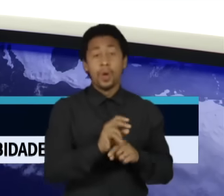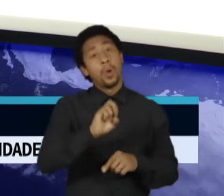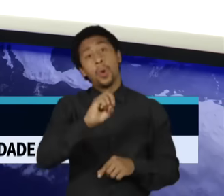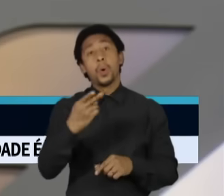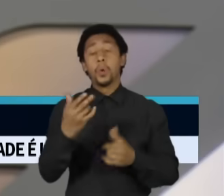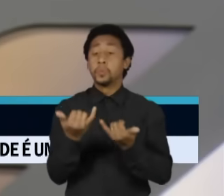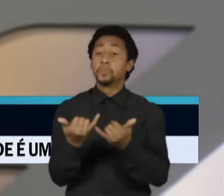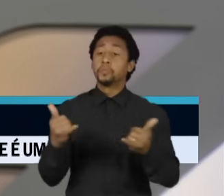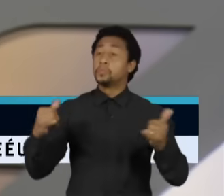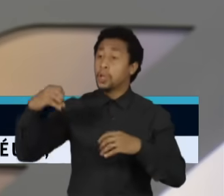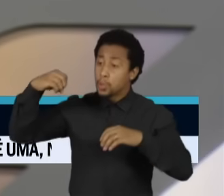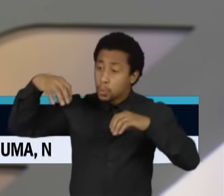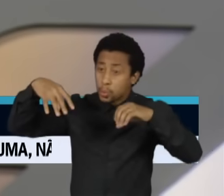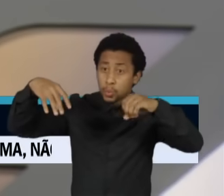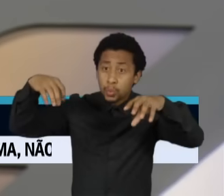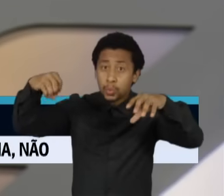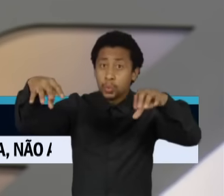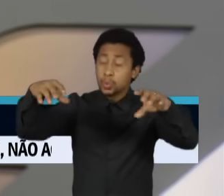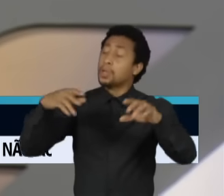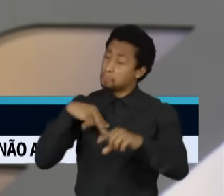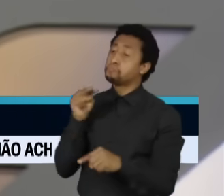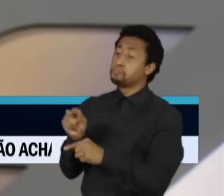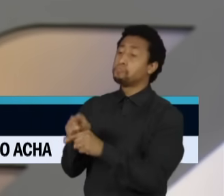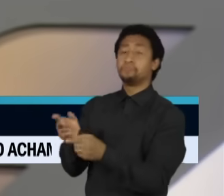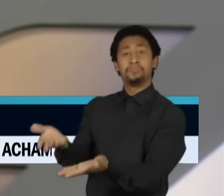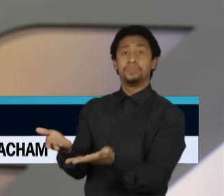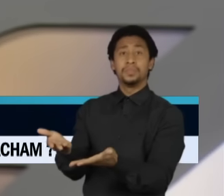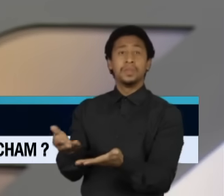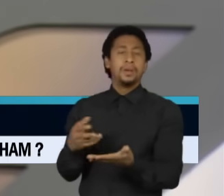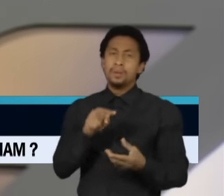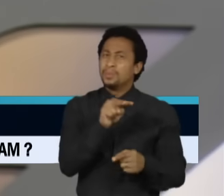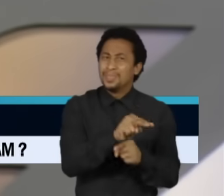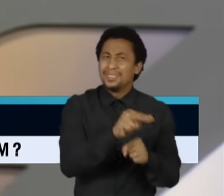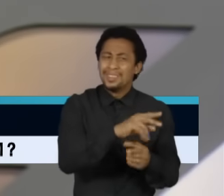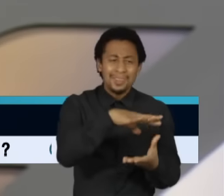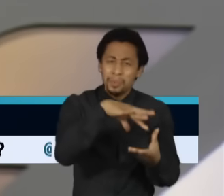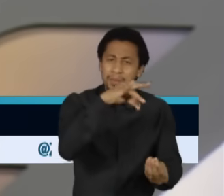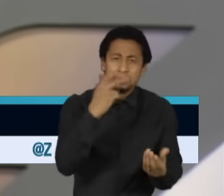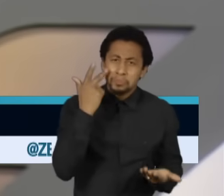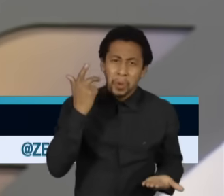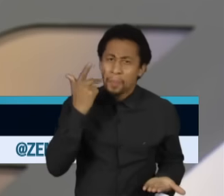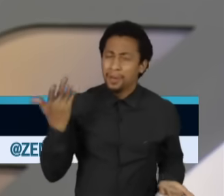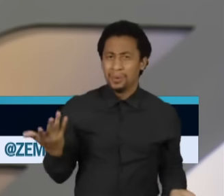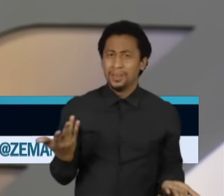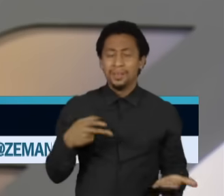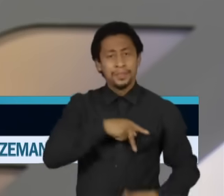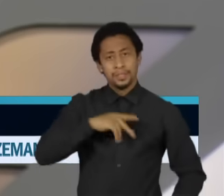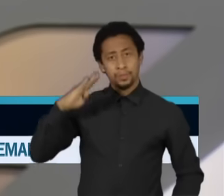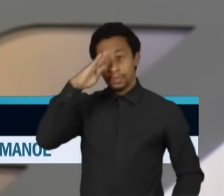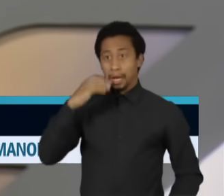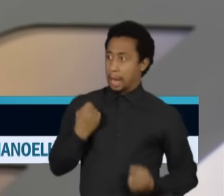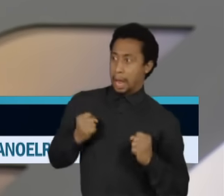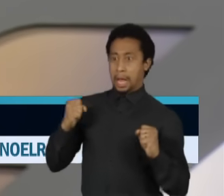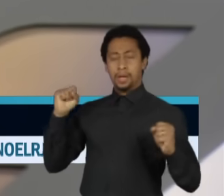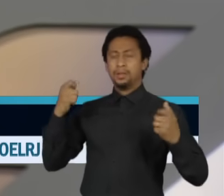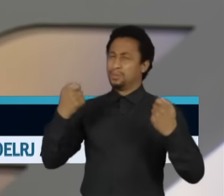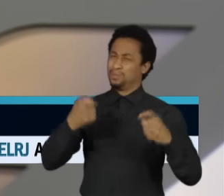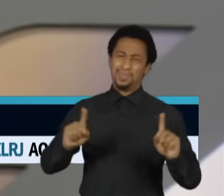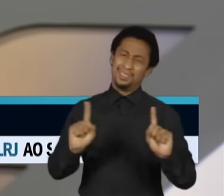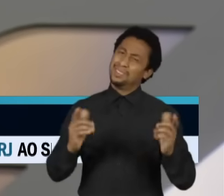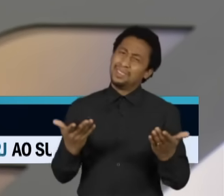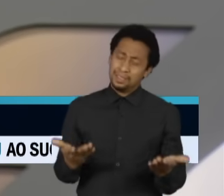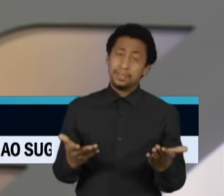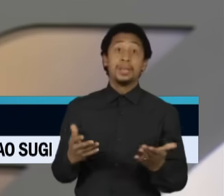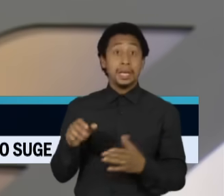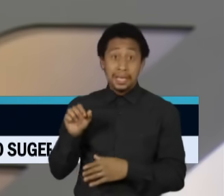democrático. Eh, ele não tem razão para ficar para ficar irritado. E se ele tivesse um pouco de assessoramento um pouco mais